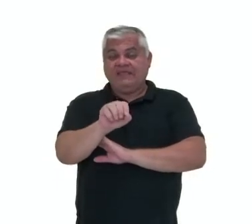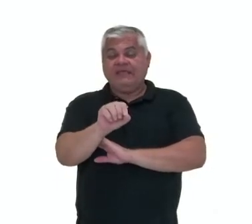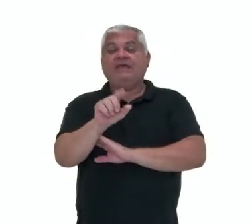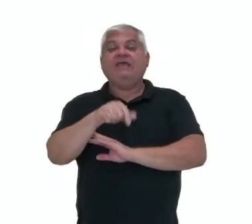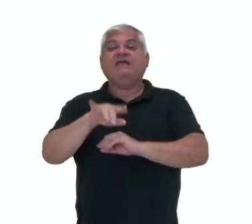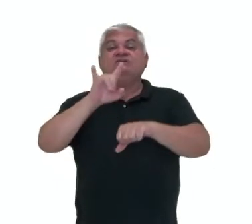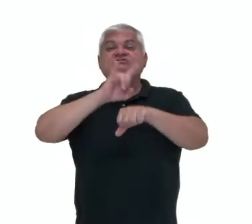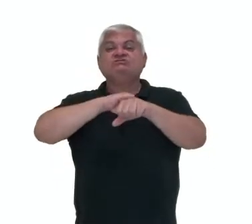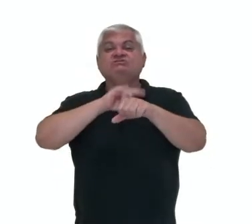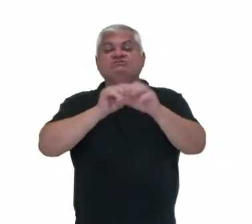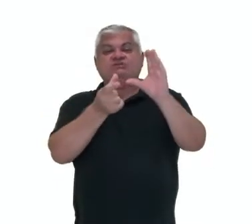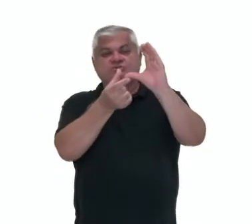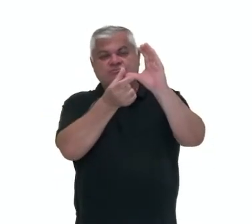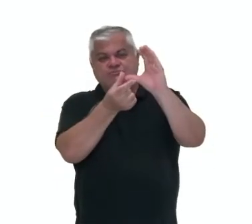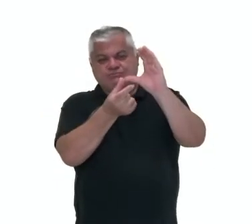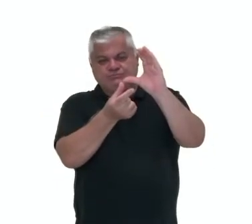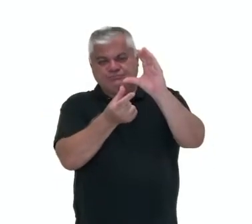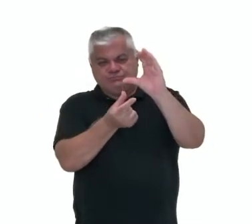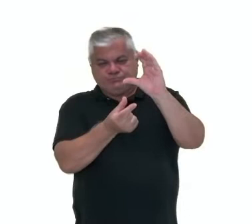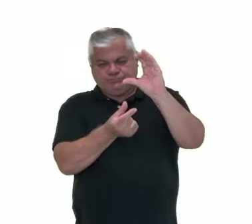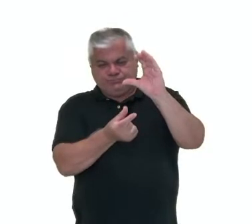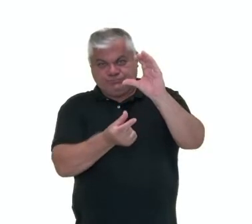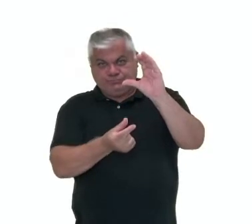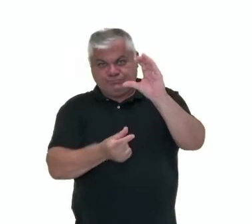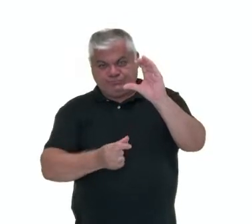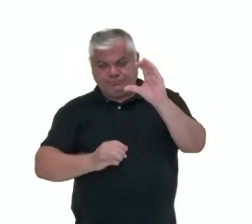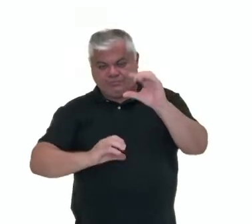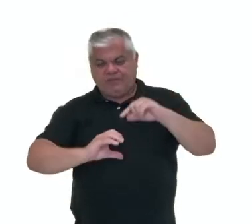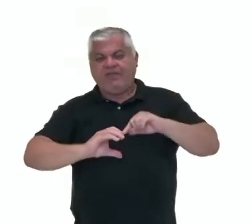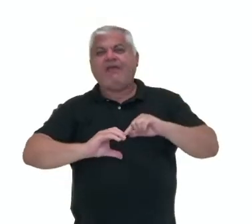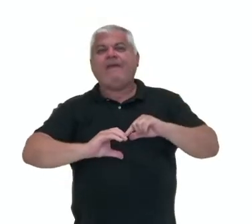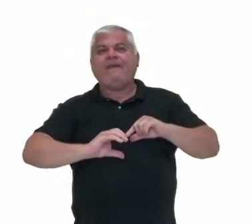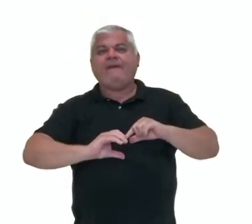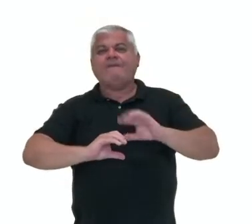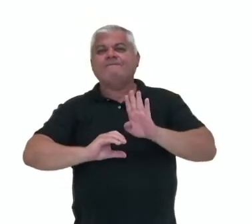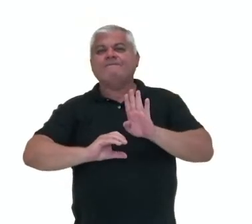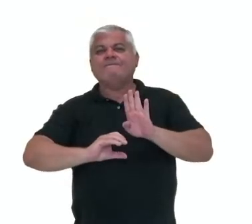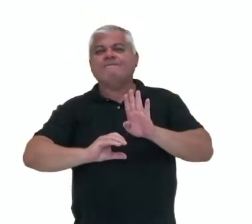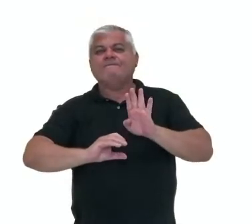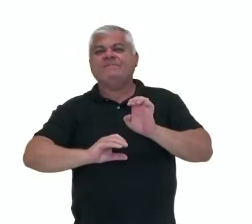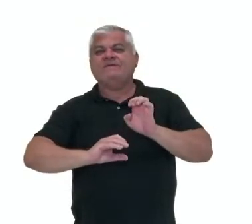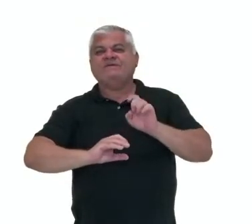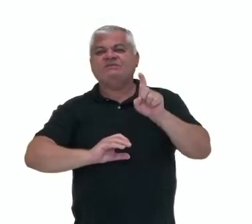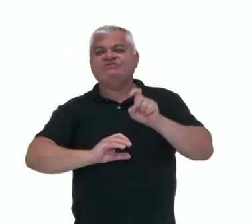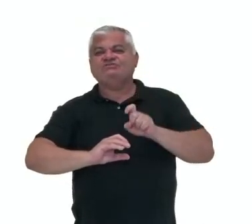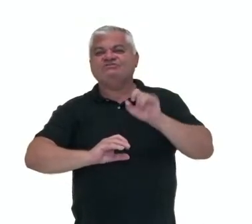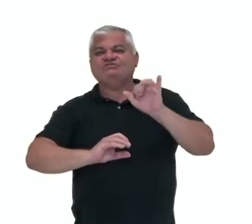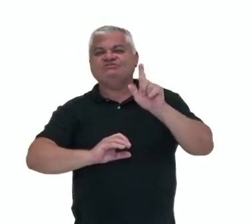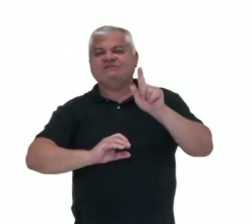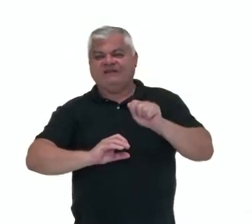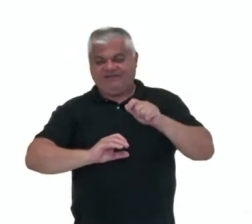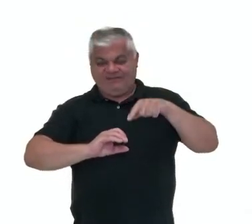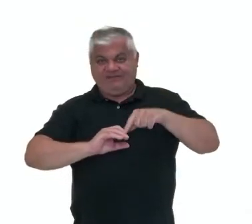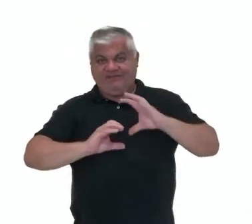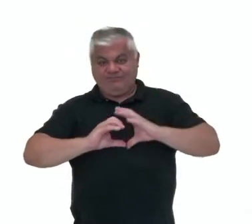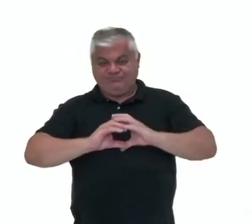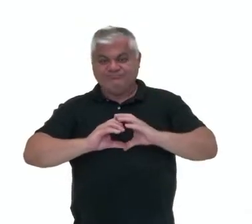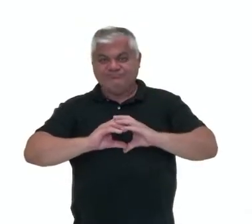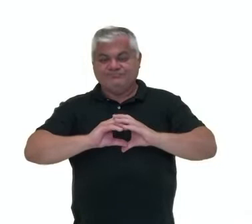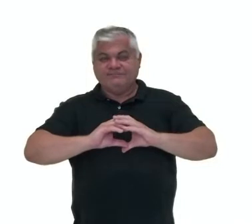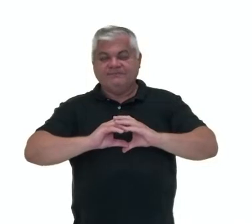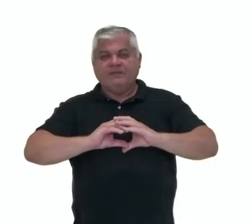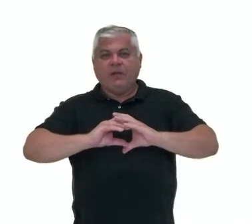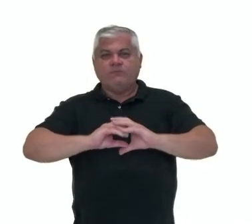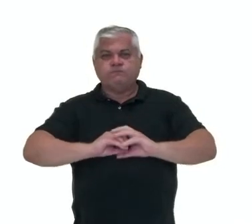urina até a bexiga urinária. A bexiga urinária é uma bolsa